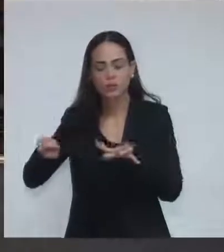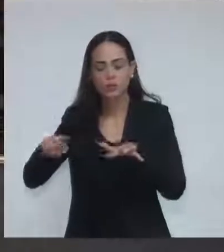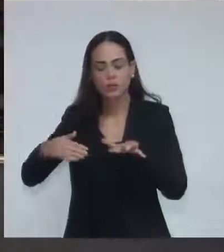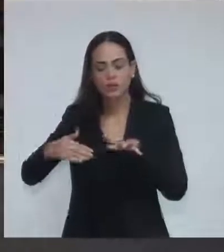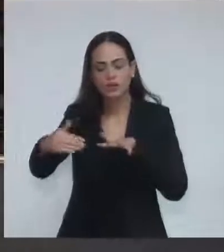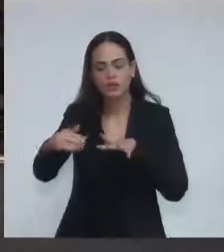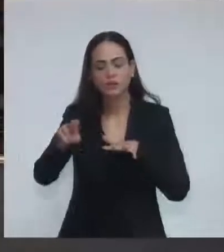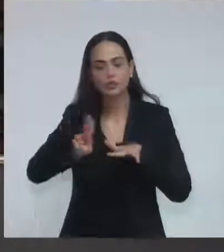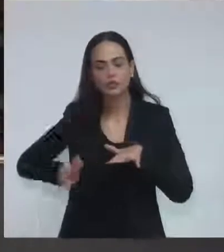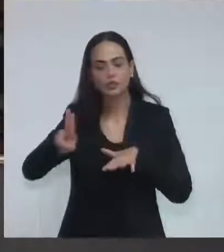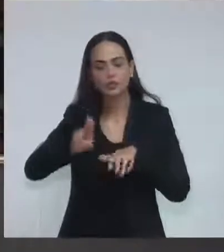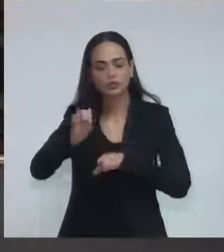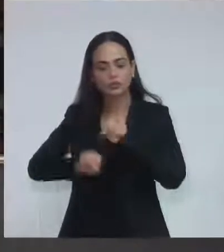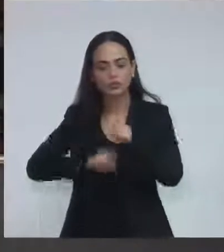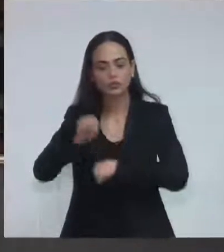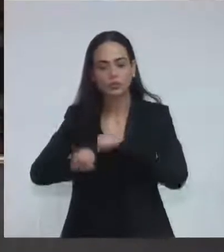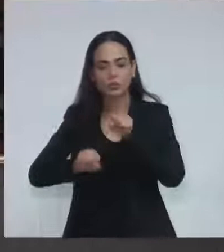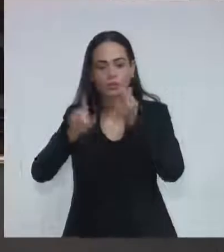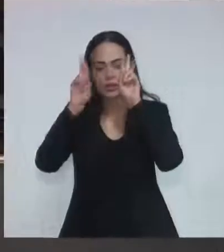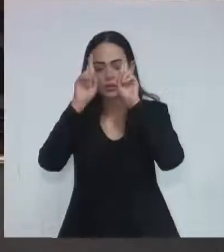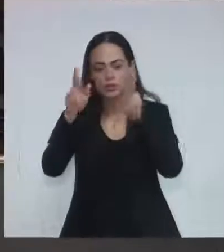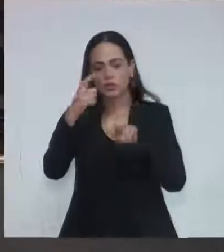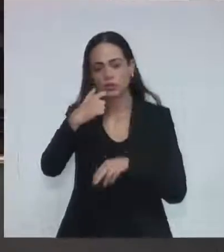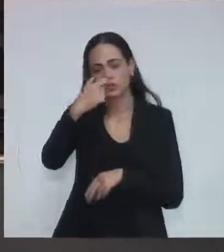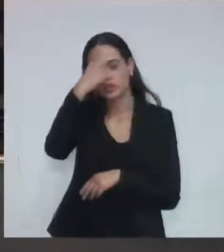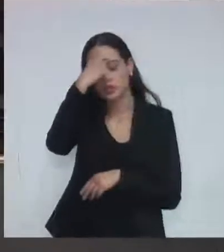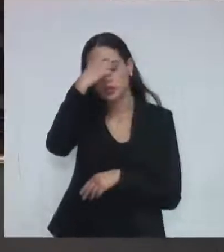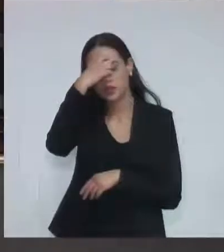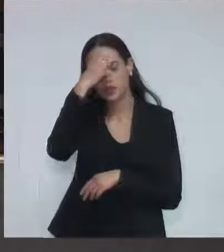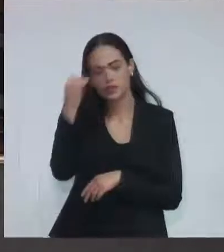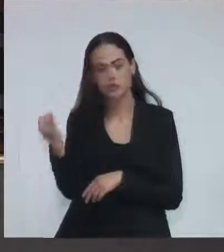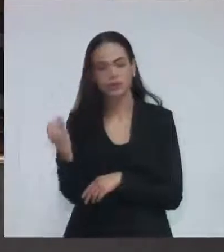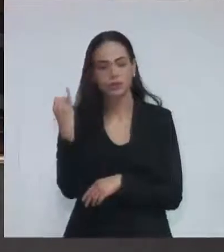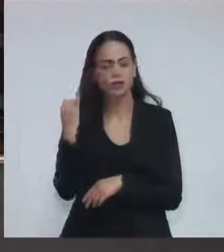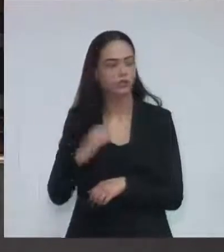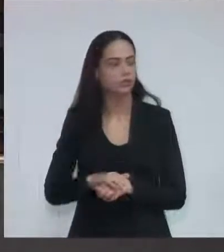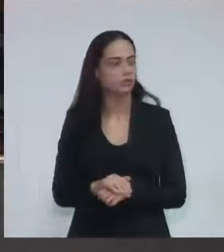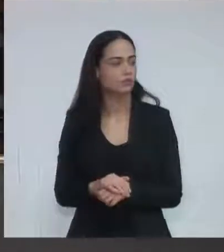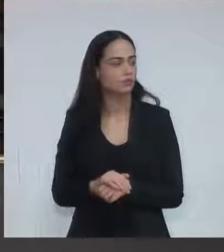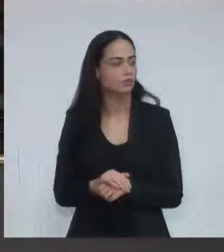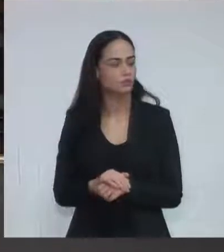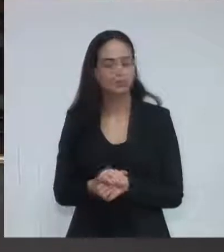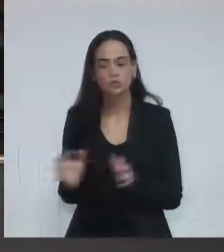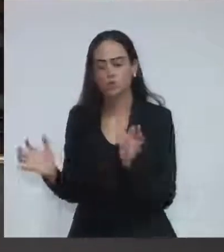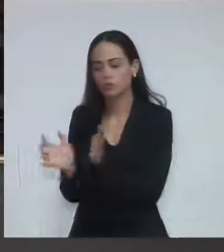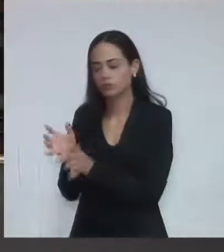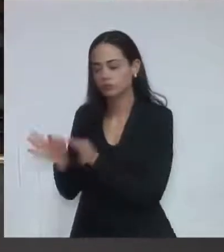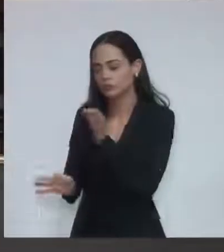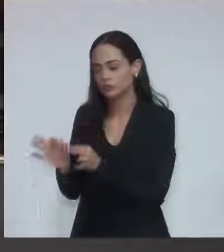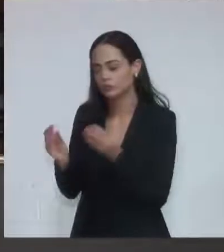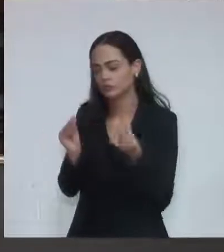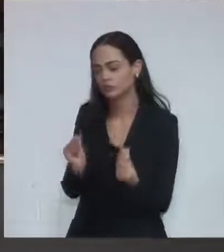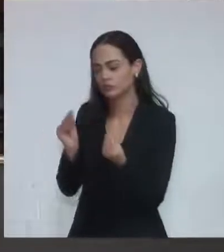aos ciclistas e da outras providências. Encaminhe-se à Procuradoria Jurídica as comissões